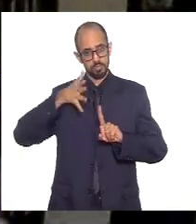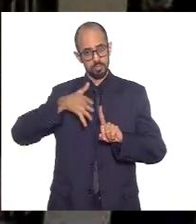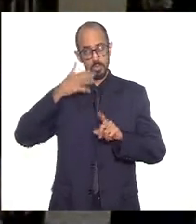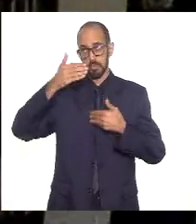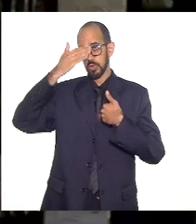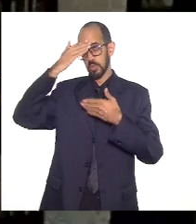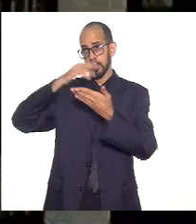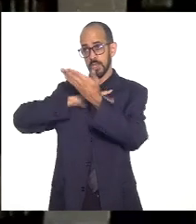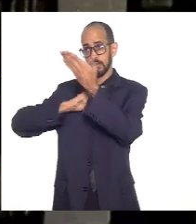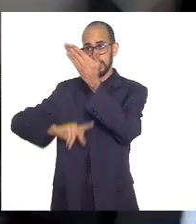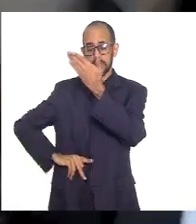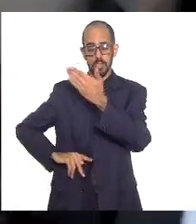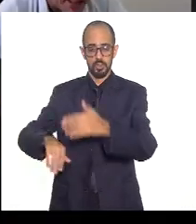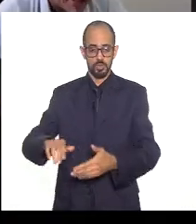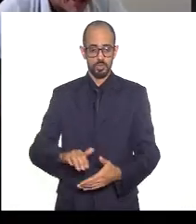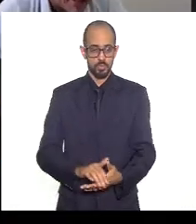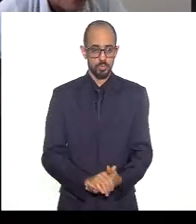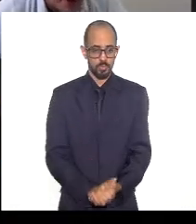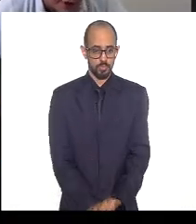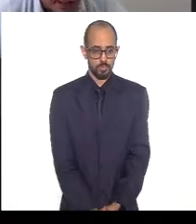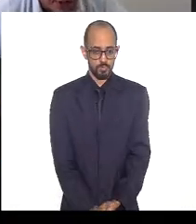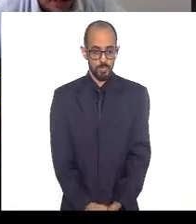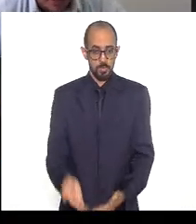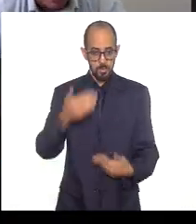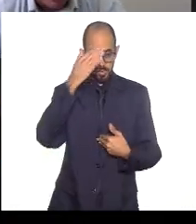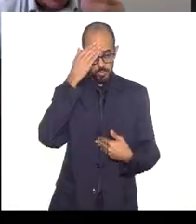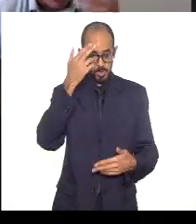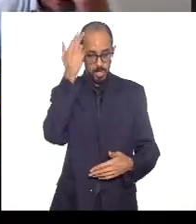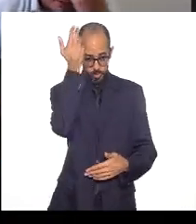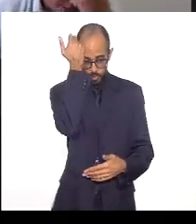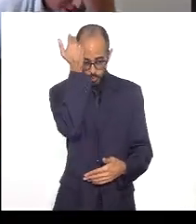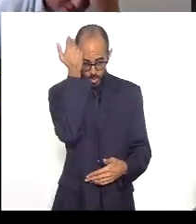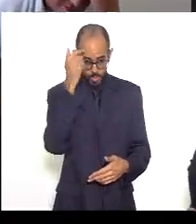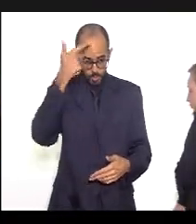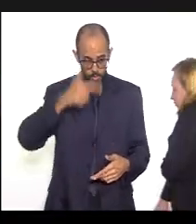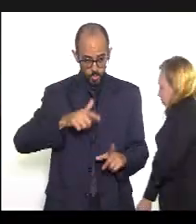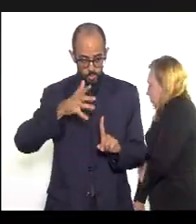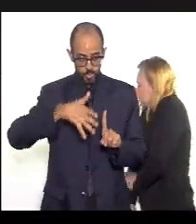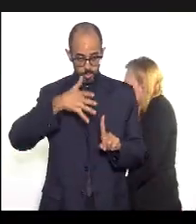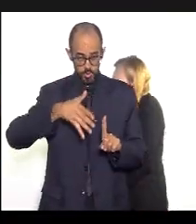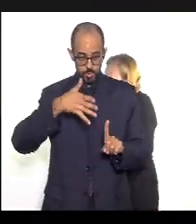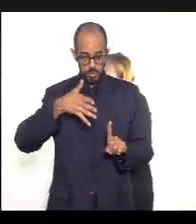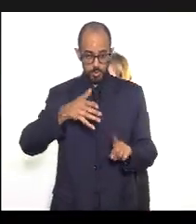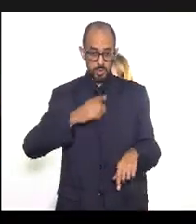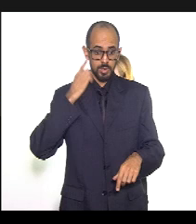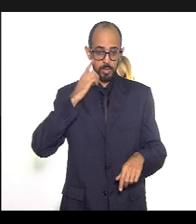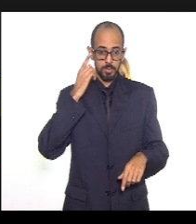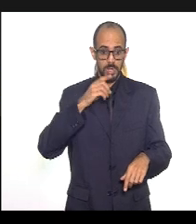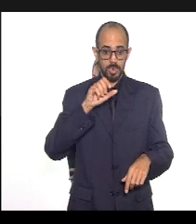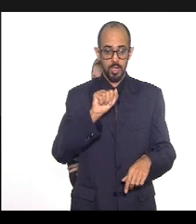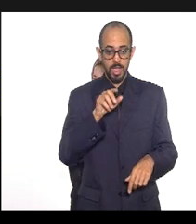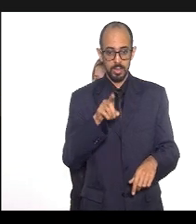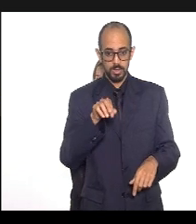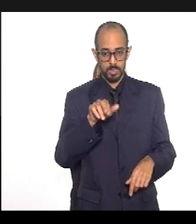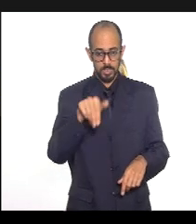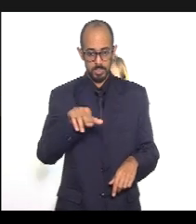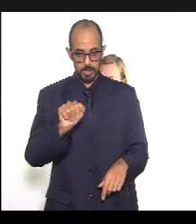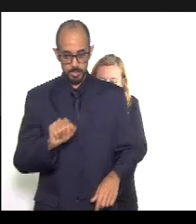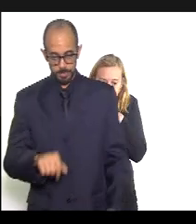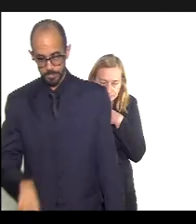Então, eram estas considerações que eu gostaria de fazer, presidente. Muito obrigado. Obrigado, deputado Eliomar. Próxima oradora é a deputada Adriana.